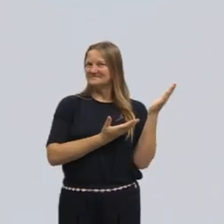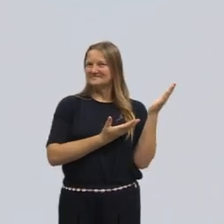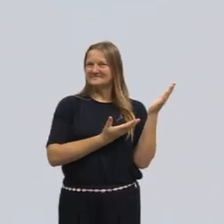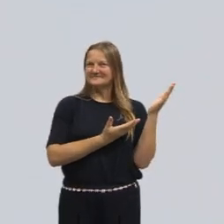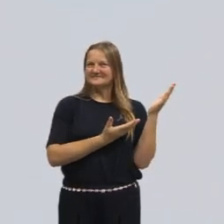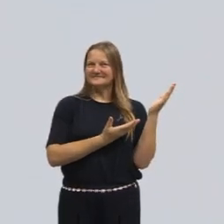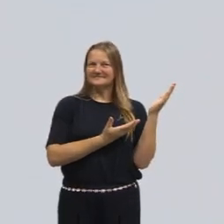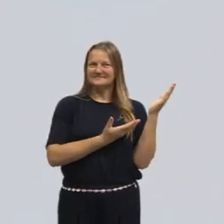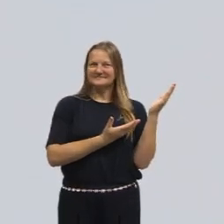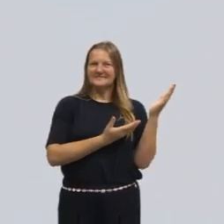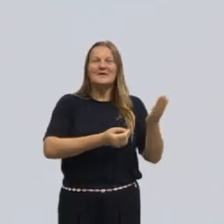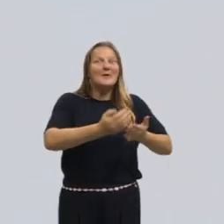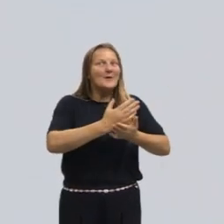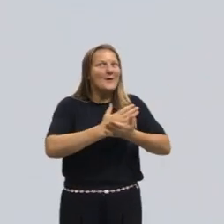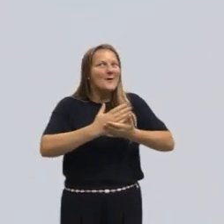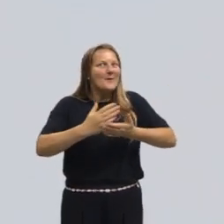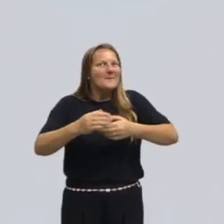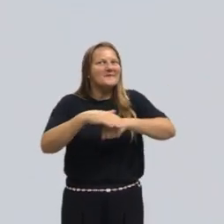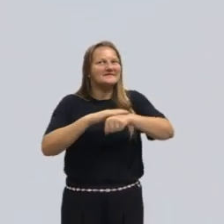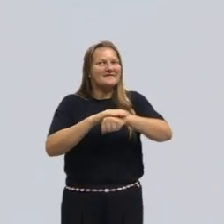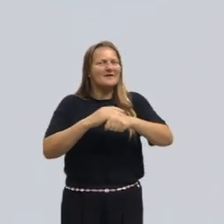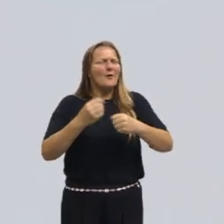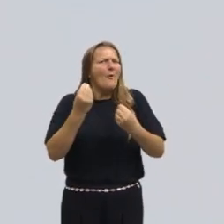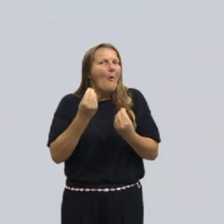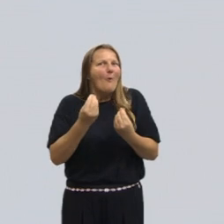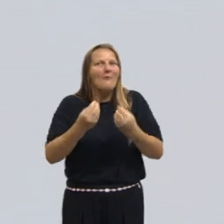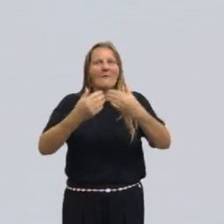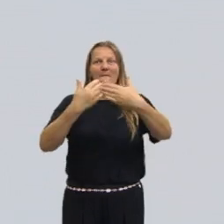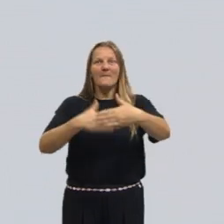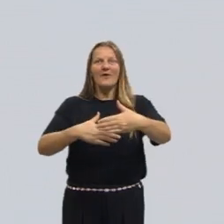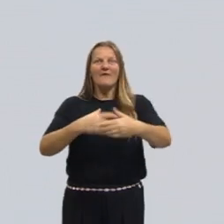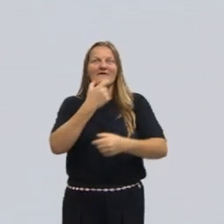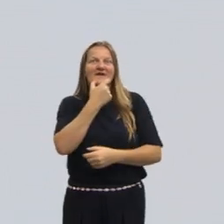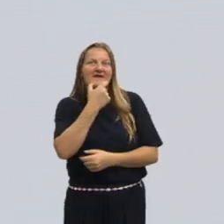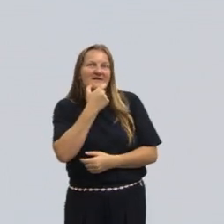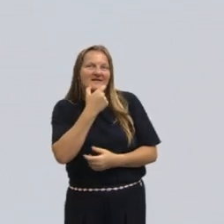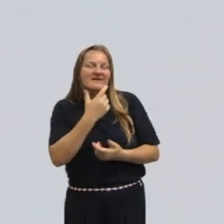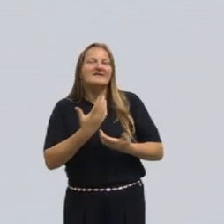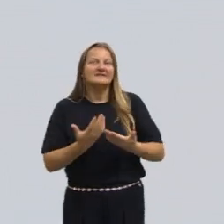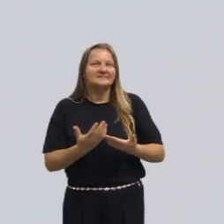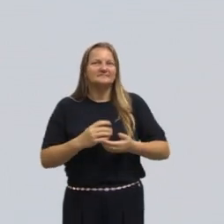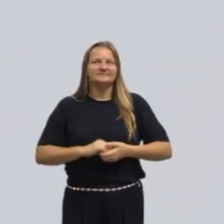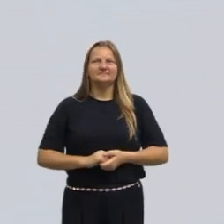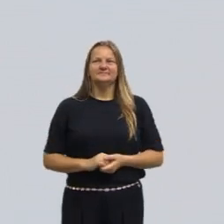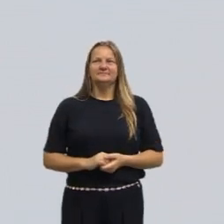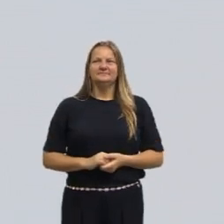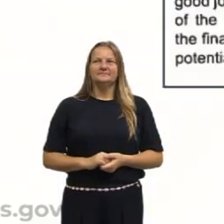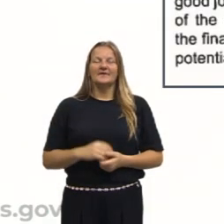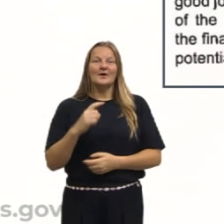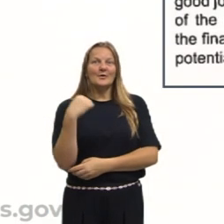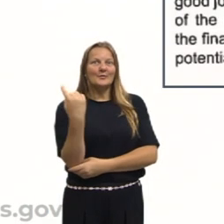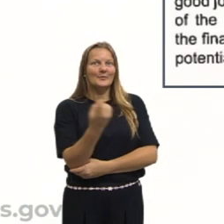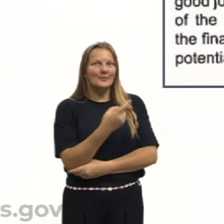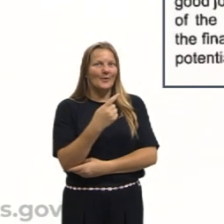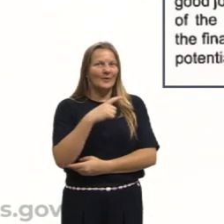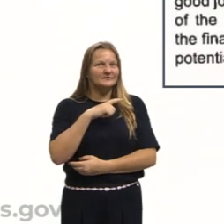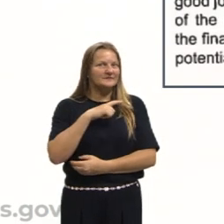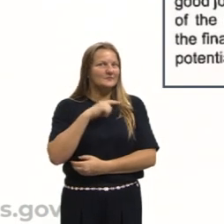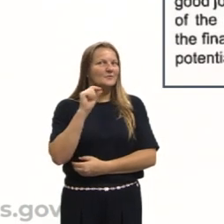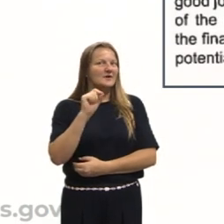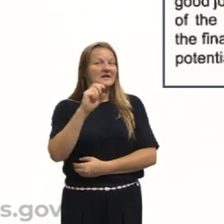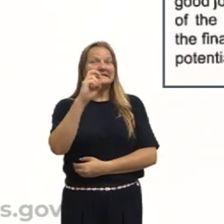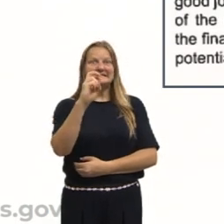começar então a falar um pouquinho sobre a prova de língua inglesa como é que foi a prova de língua inglesa né nós tivemos nessa prova